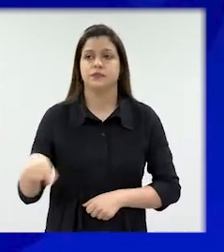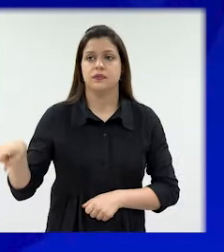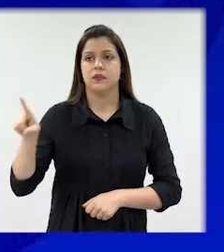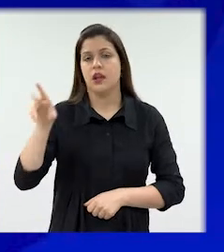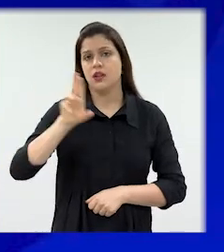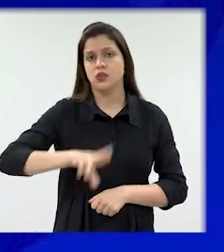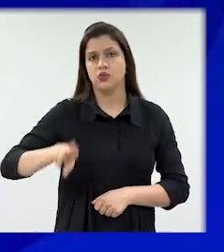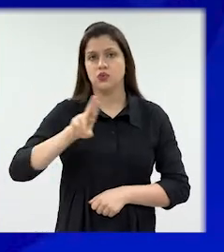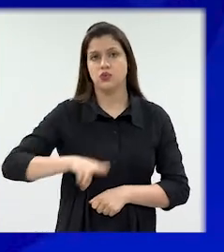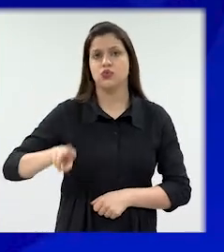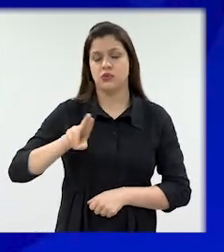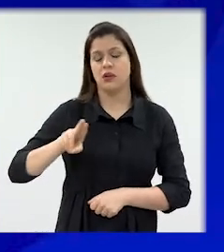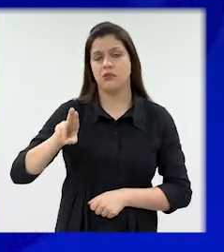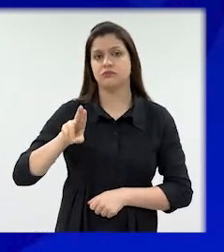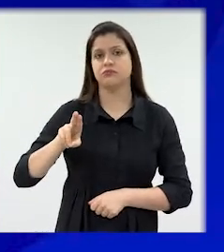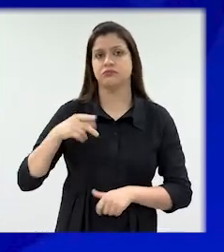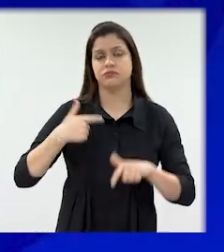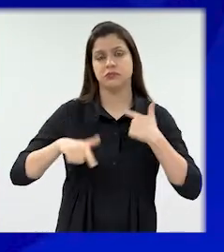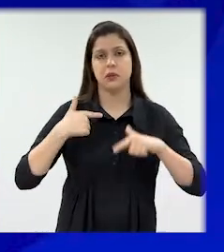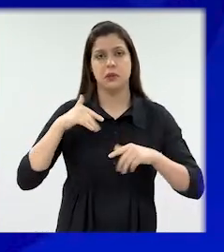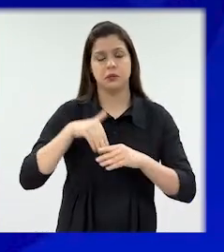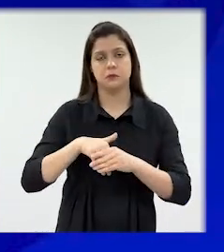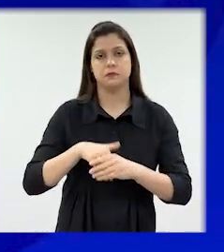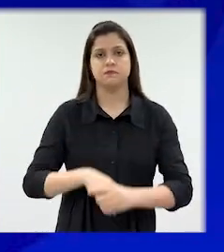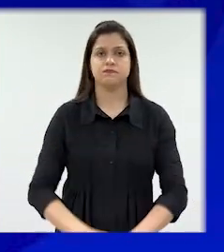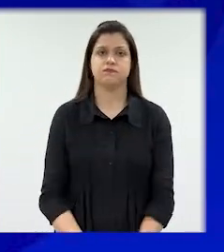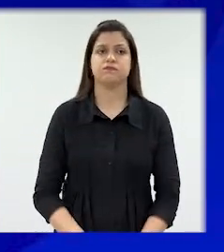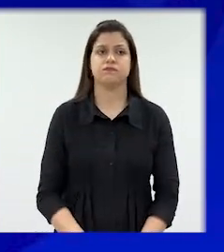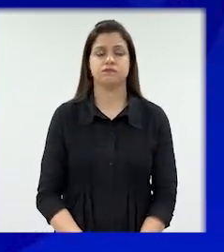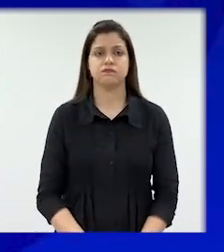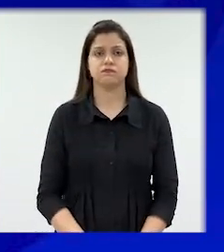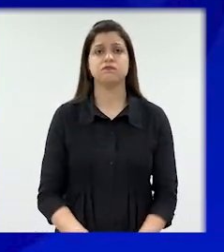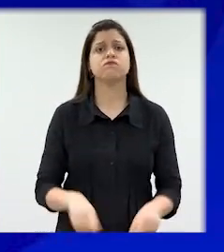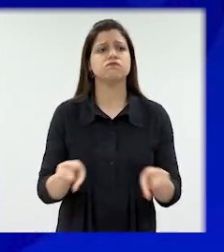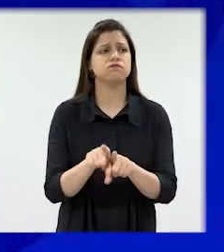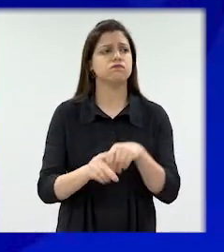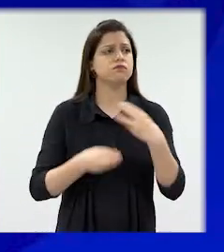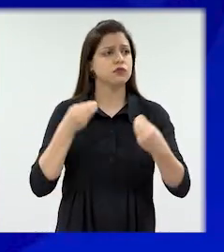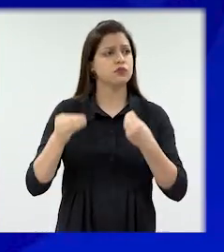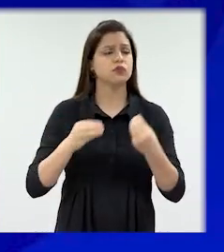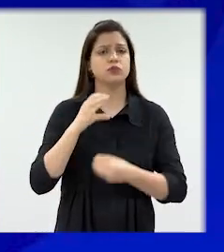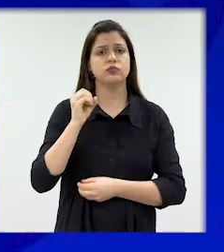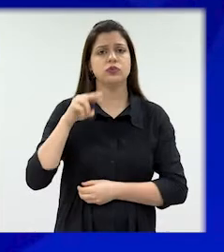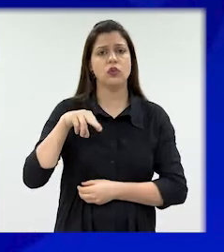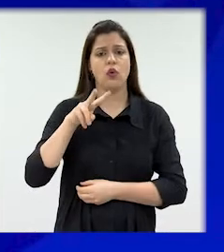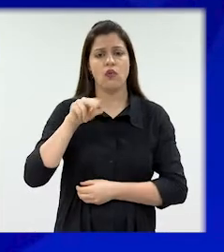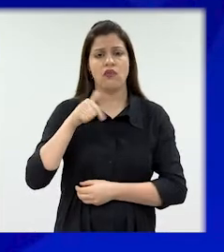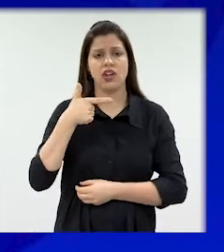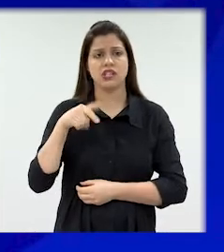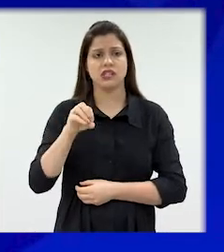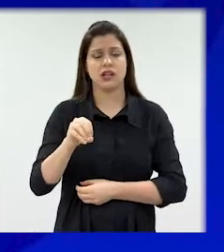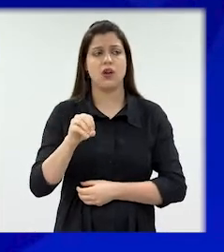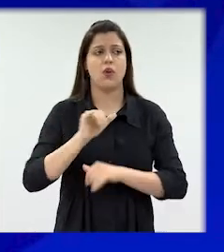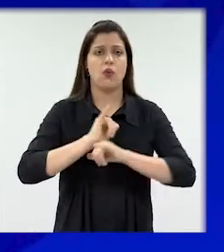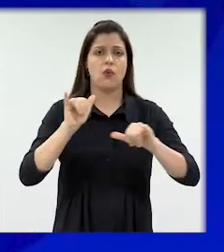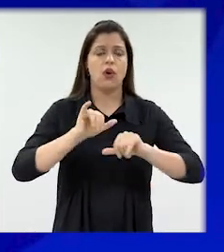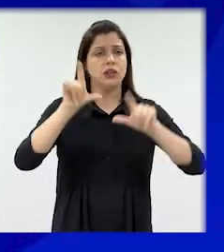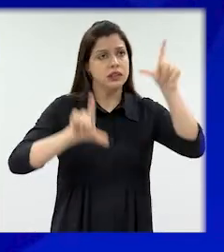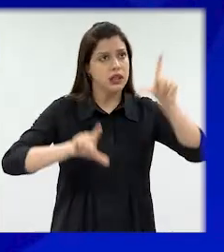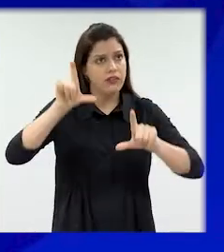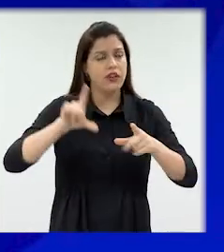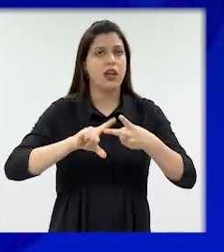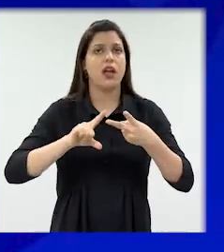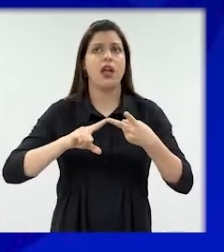que eles possam utilizá-lo durante a eleição. E as convenções partidárias, a propaganda no rádio, na